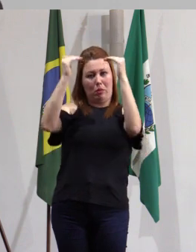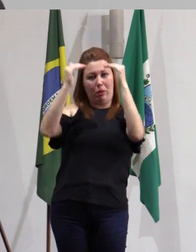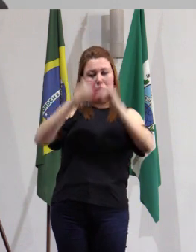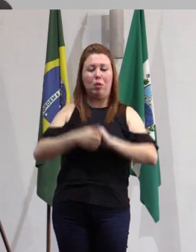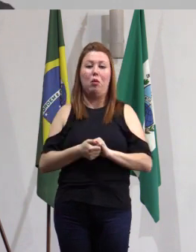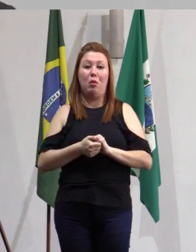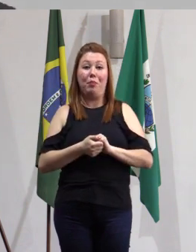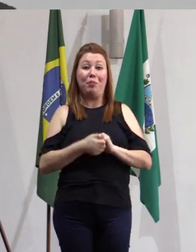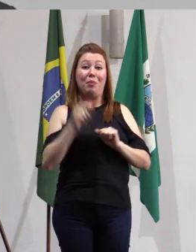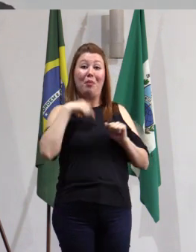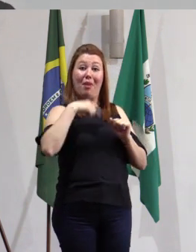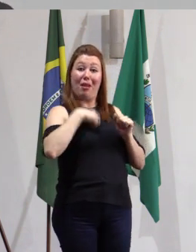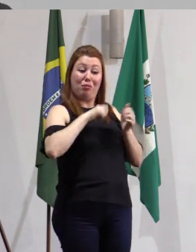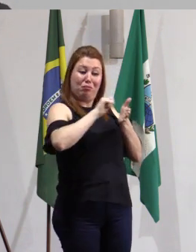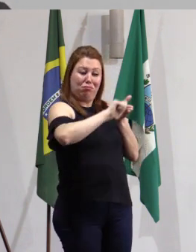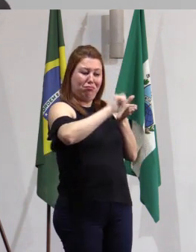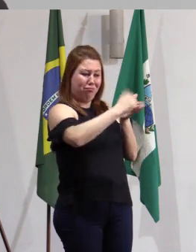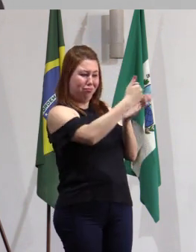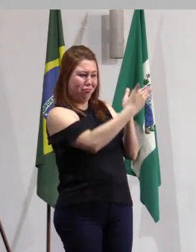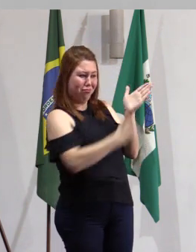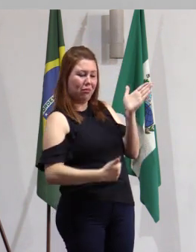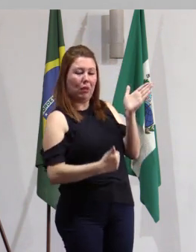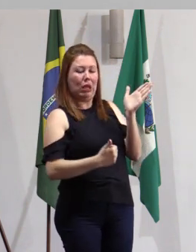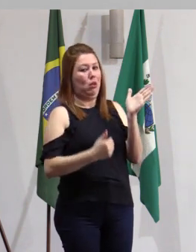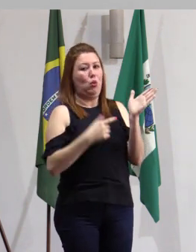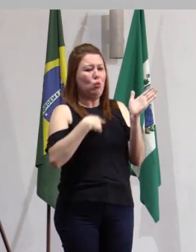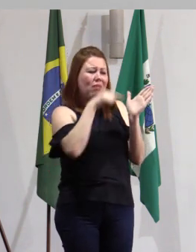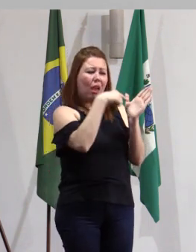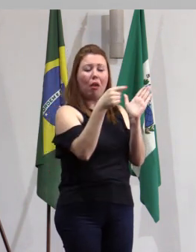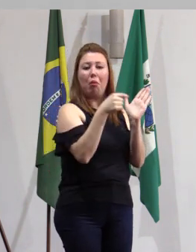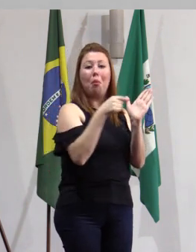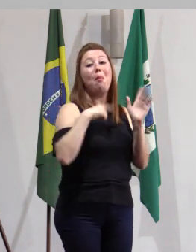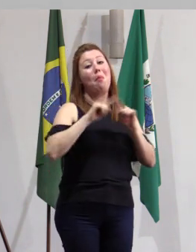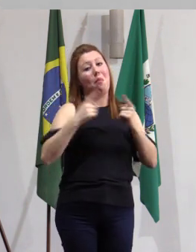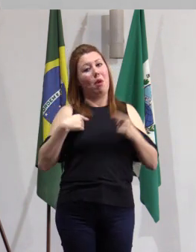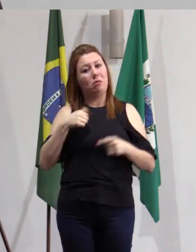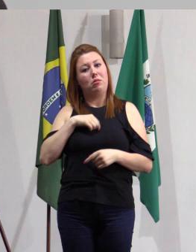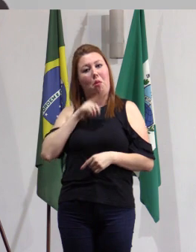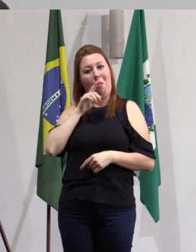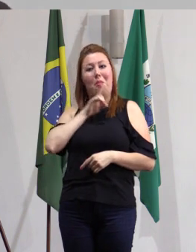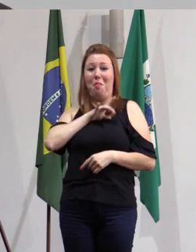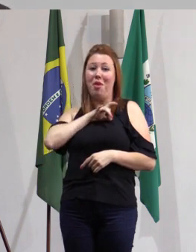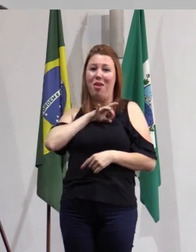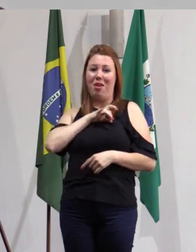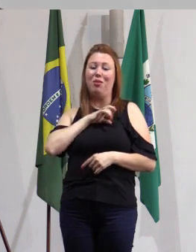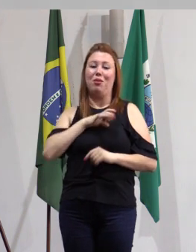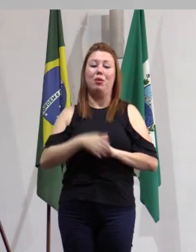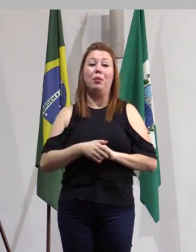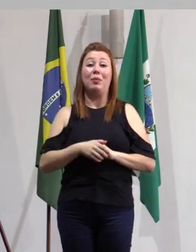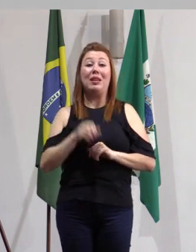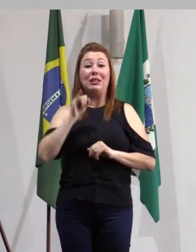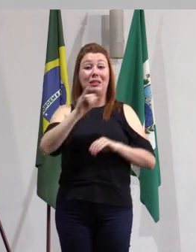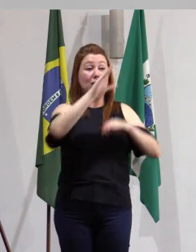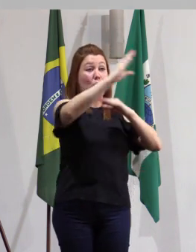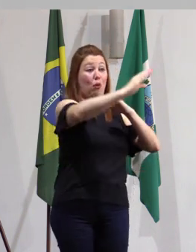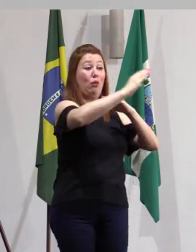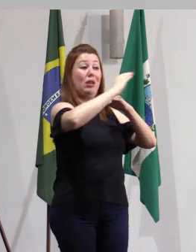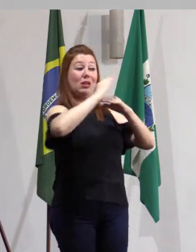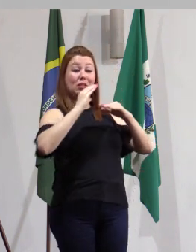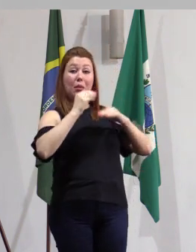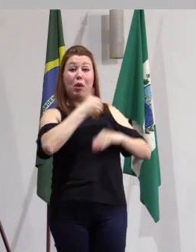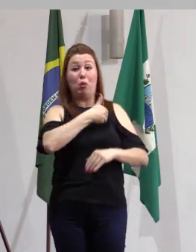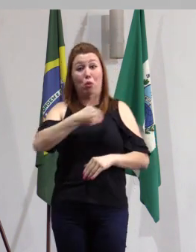Isso não está escrito em nenhum momento, mas é um receio. O financiamento público das